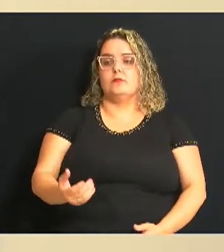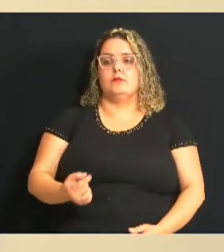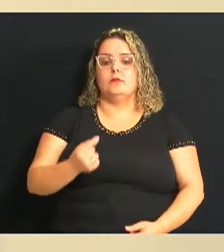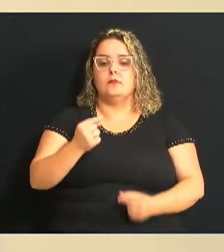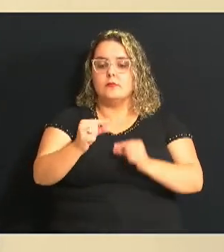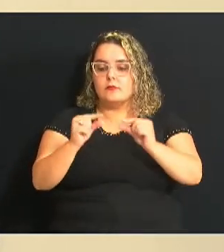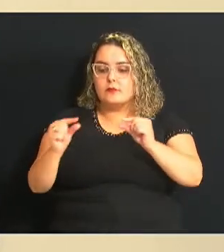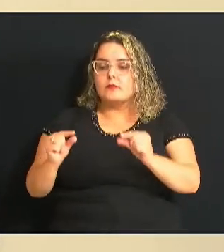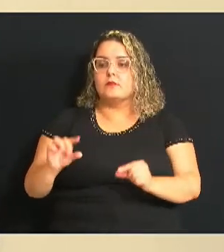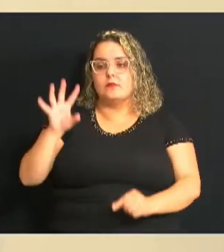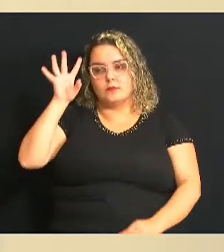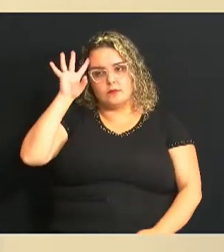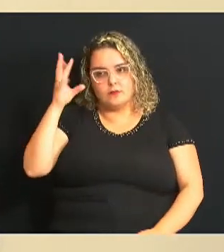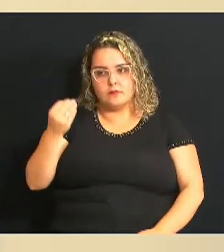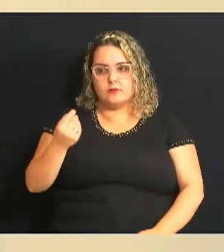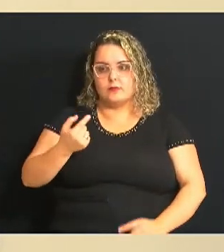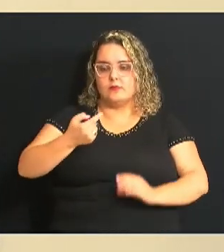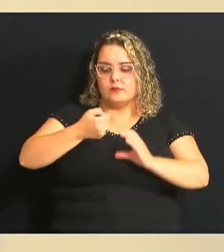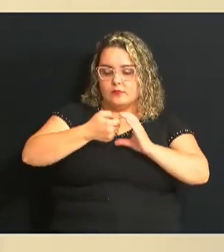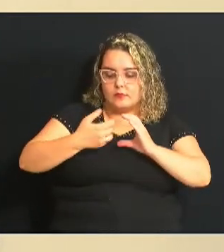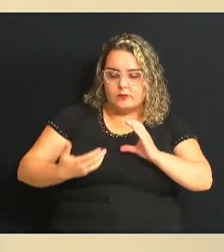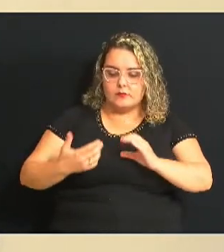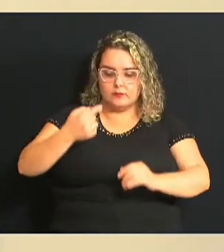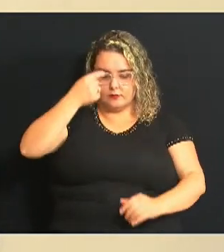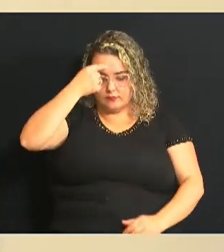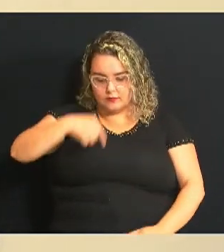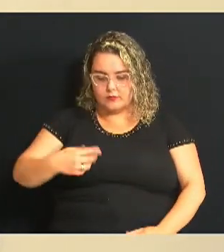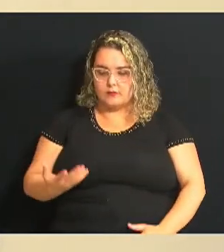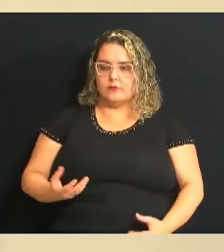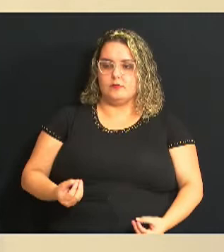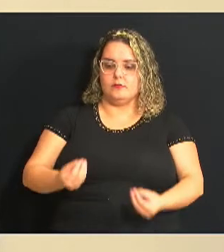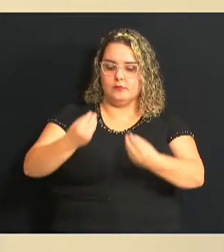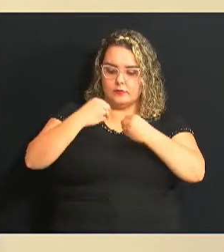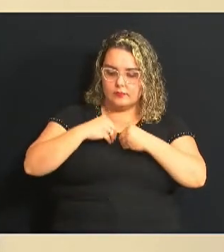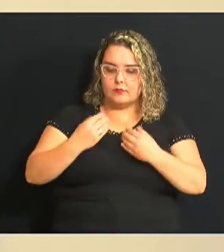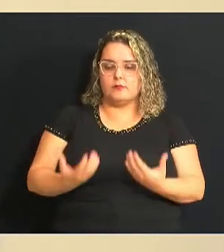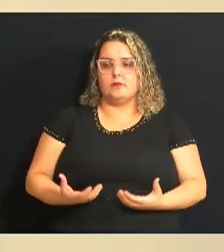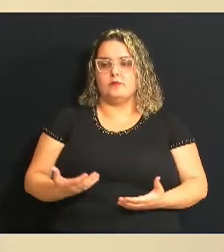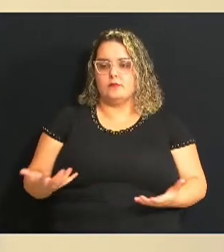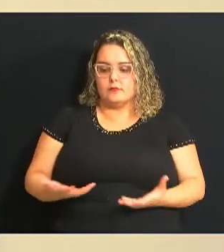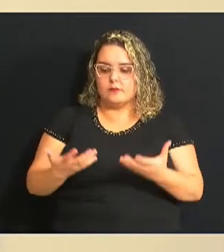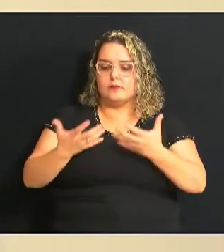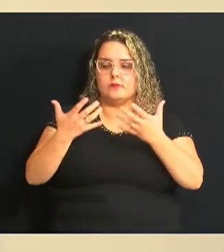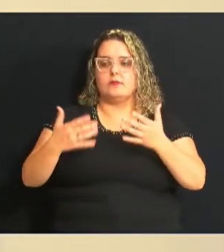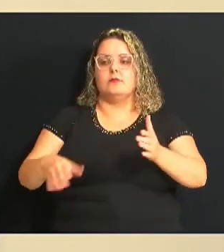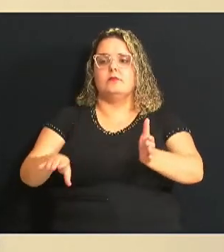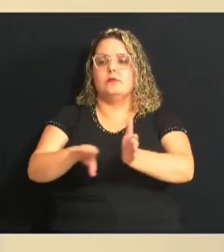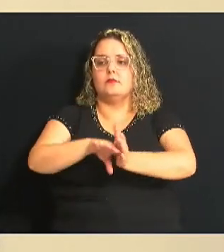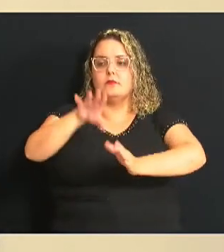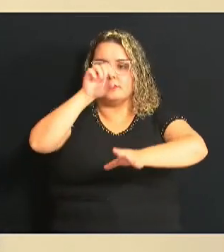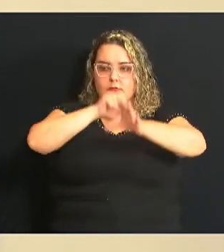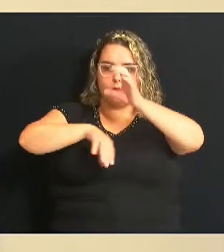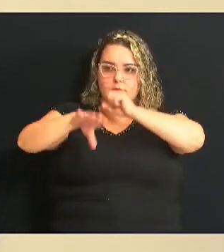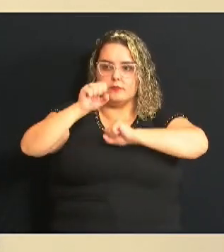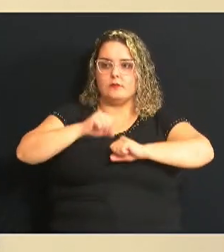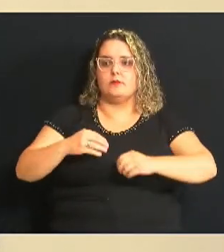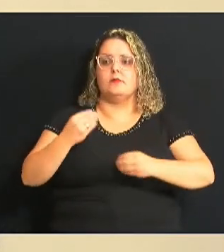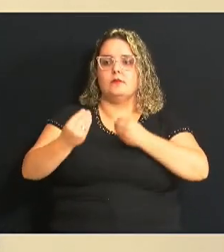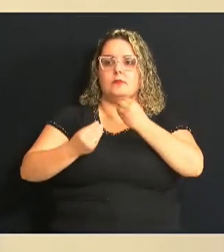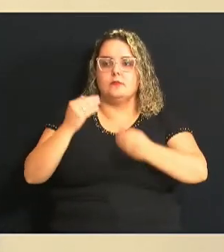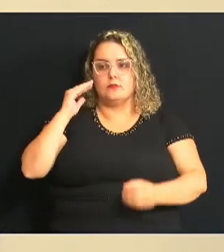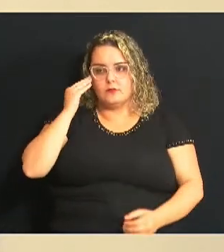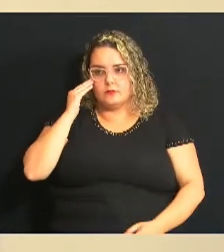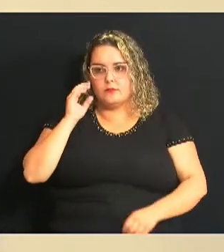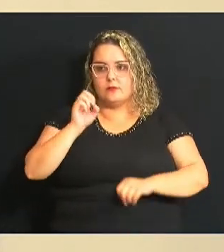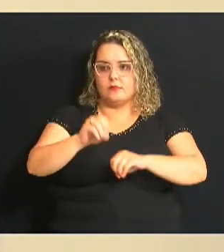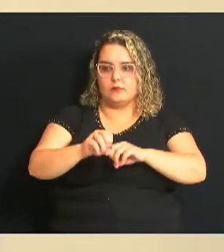pouquinho da sua personalidade, um pouquinho da sua dedicação e me levou a chegar a aprender a como entender a